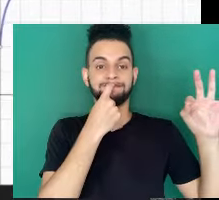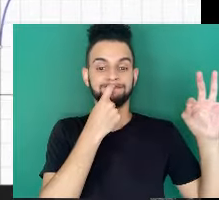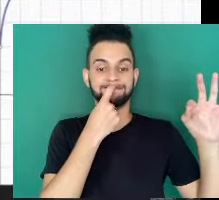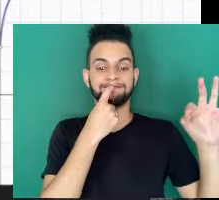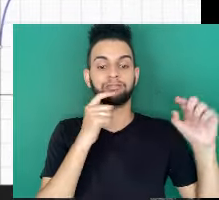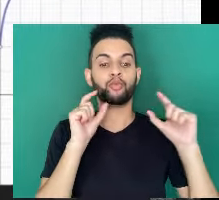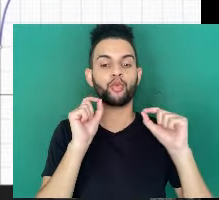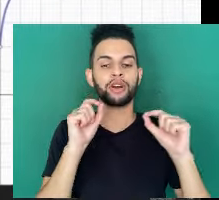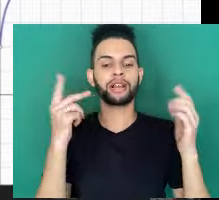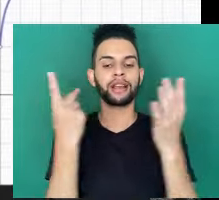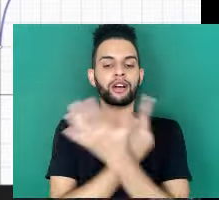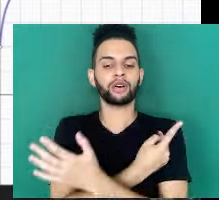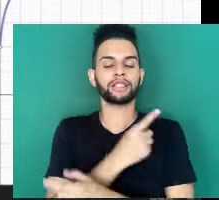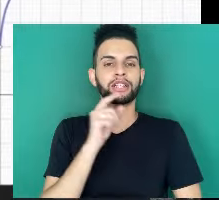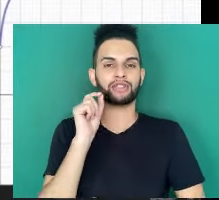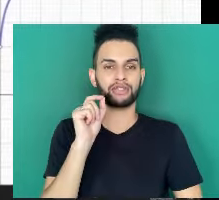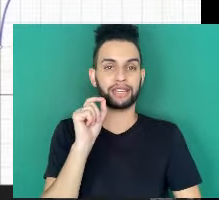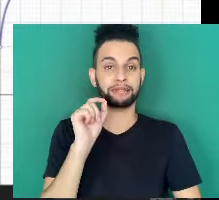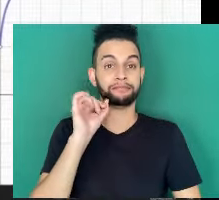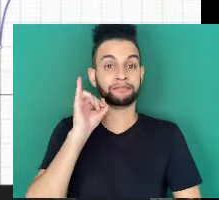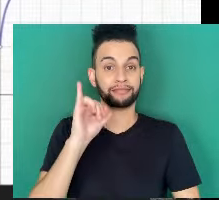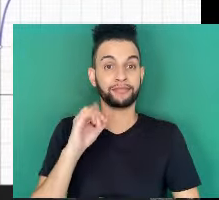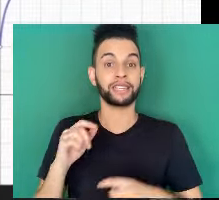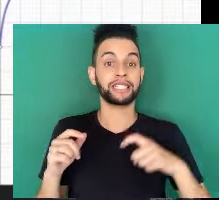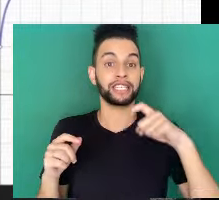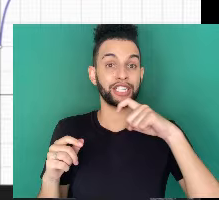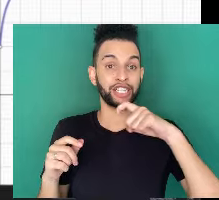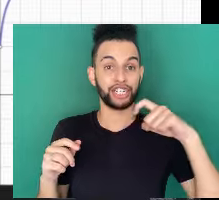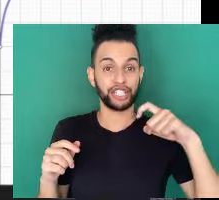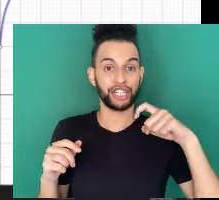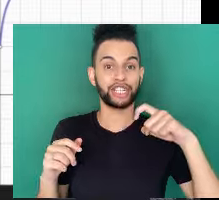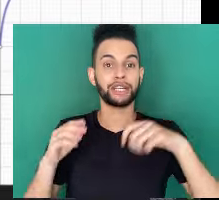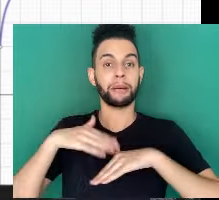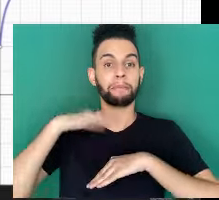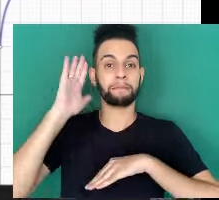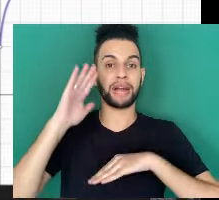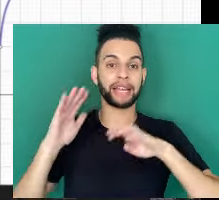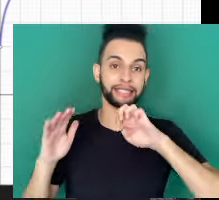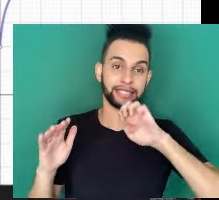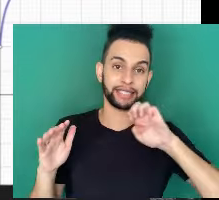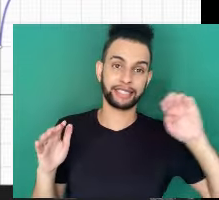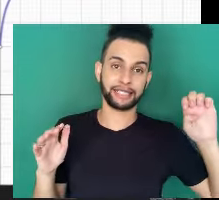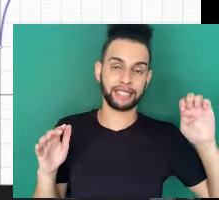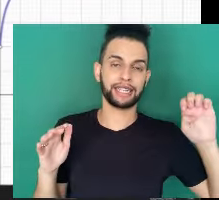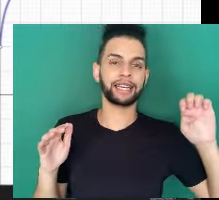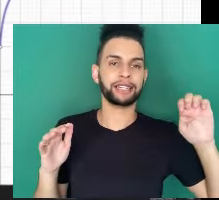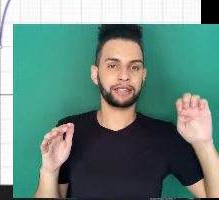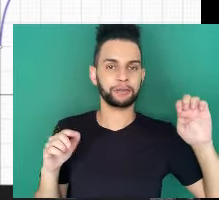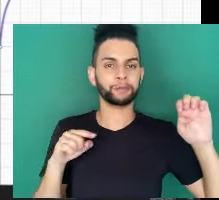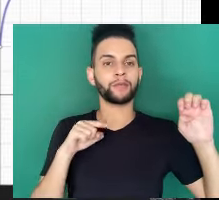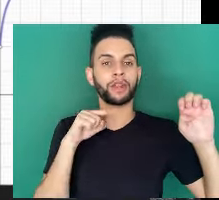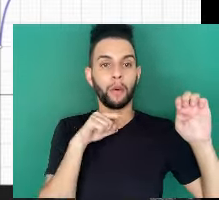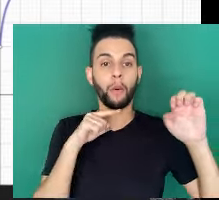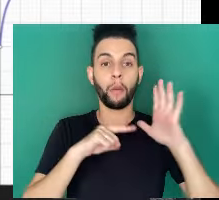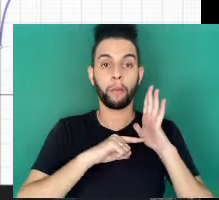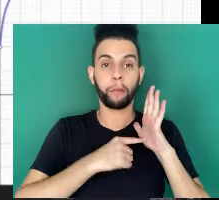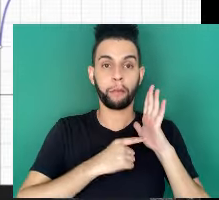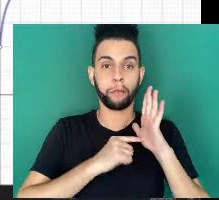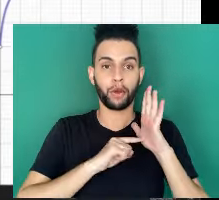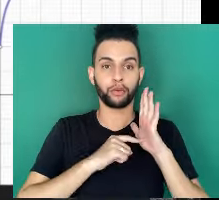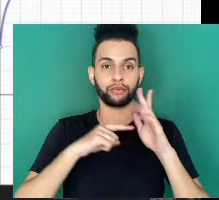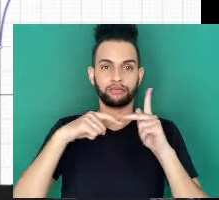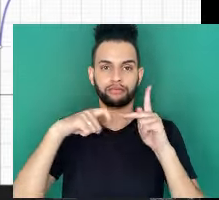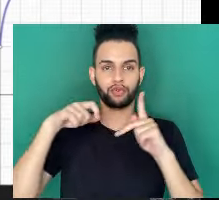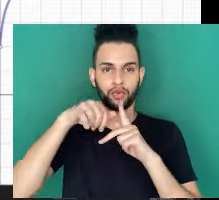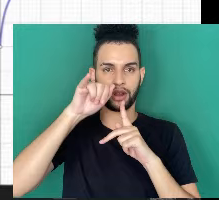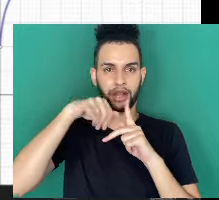acontecer aqui é que quando o x caminhar cada vez mais para a esquerda, né, esse ponto do